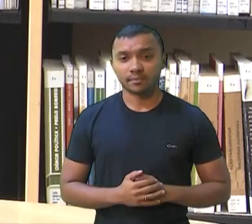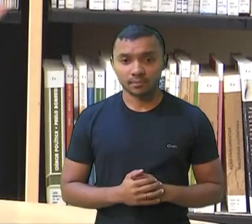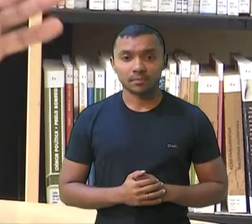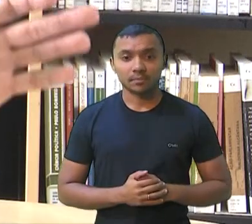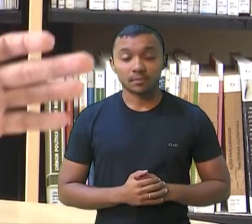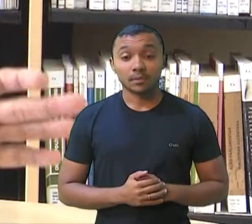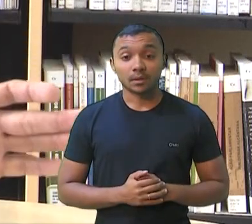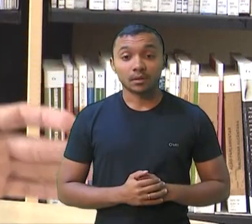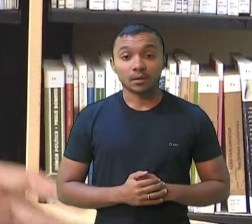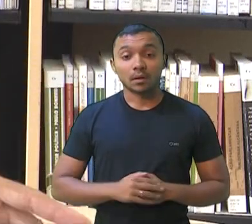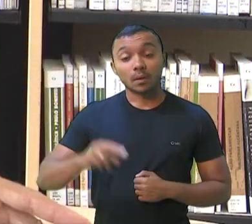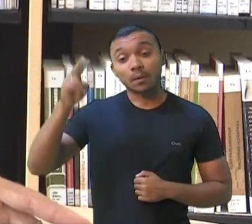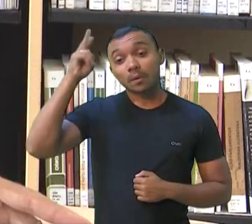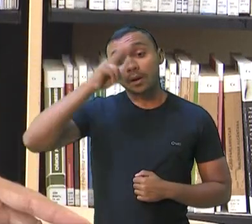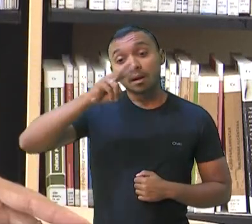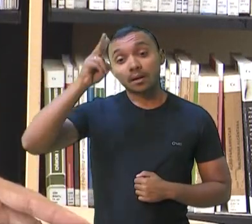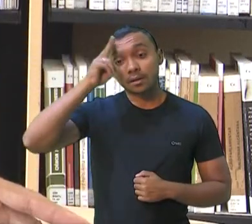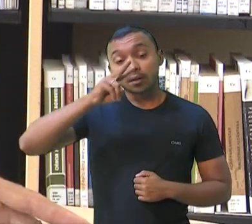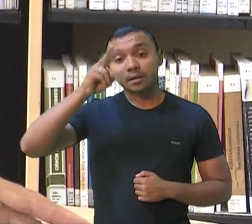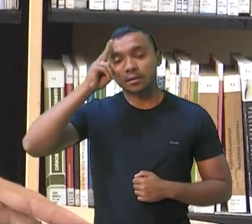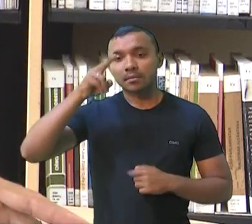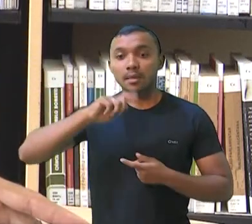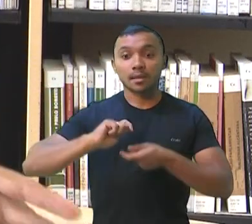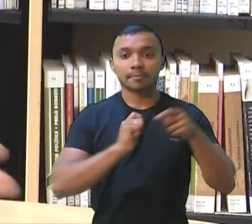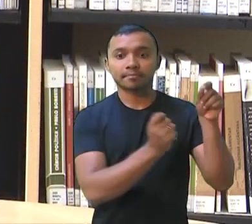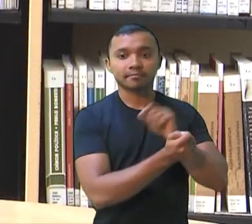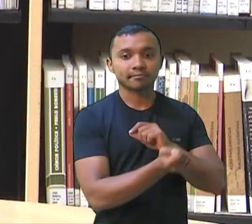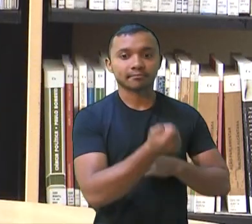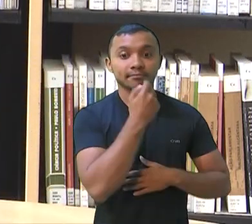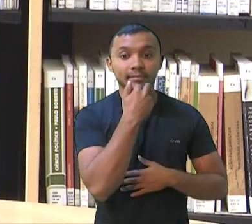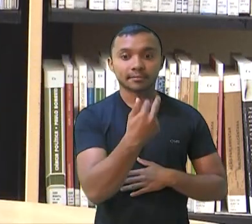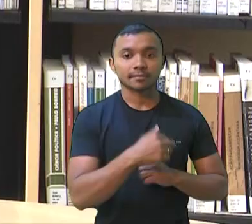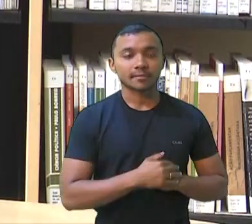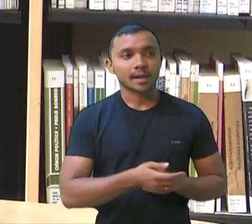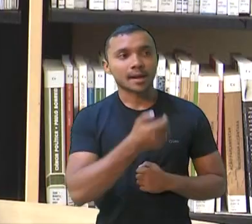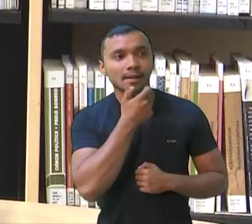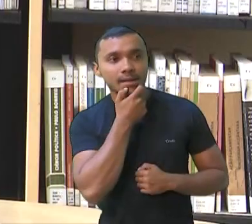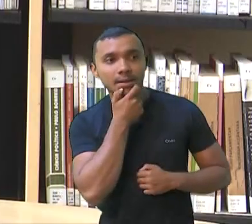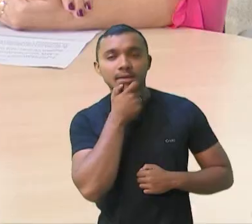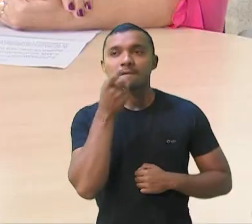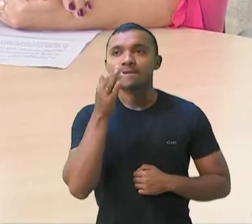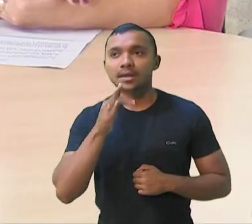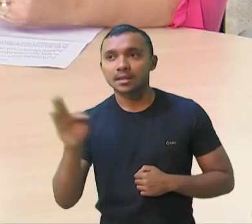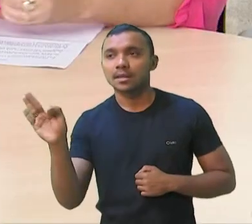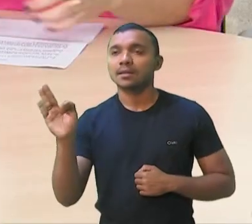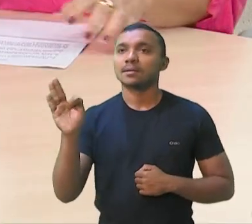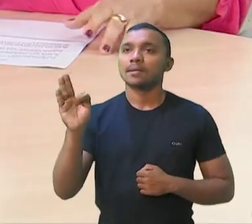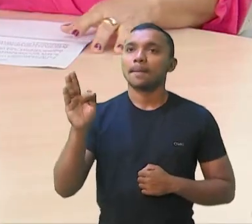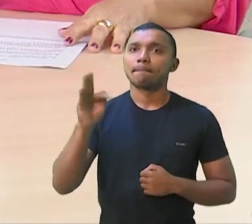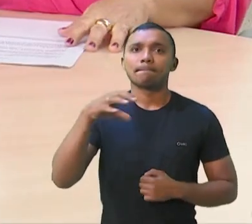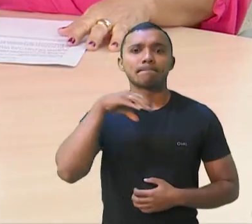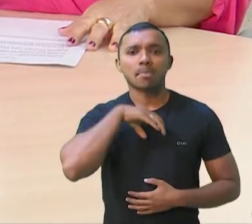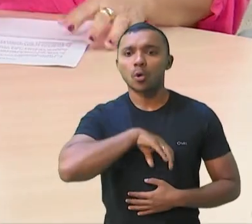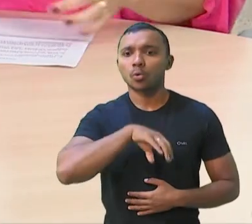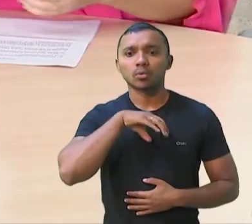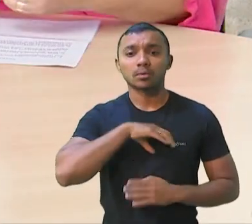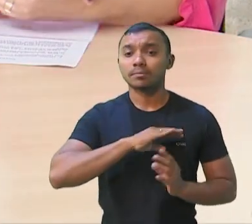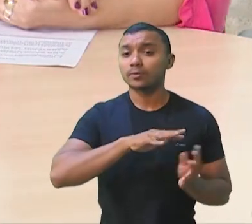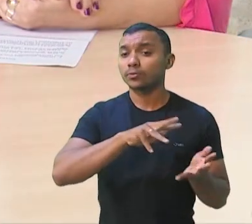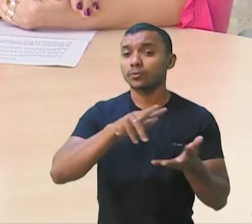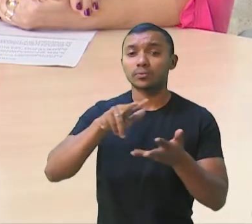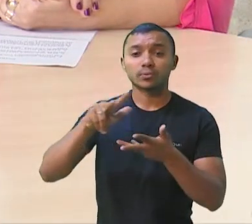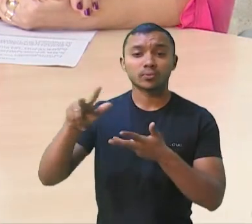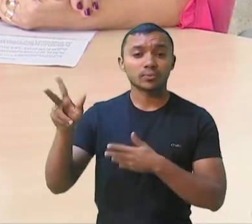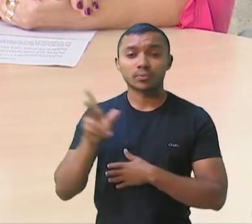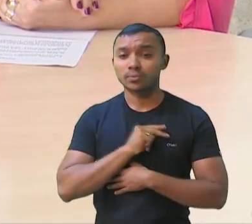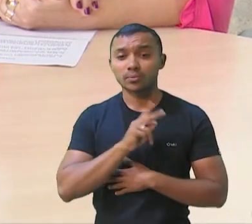quadrinho que abalou um francês, um japonês, um brasileiro, um português, ou seja, Mundo o todo, mundo todo ficou